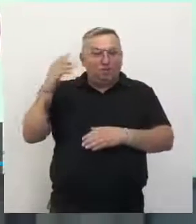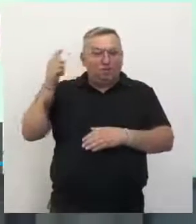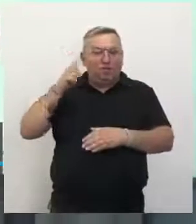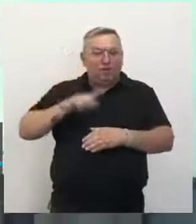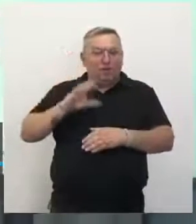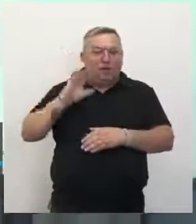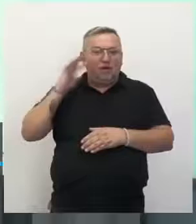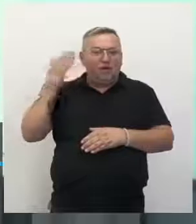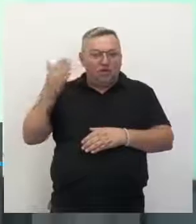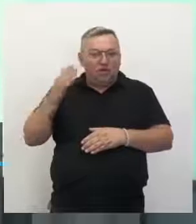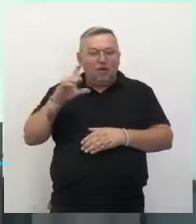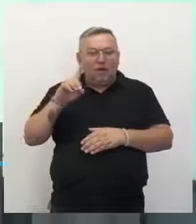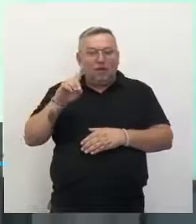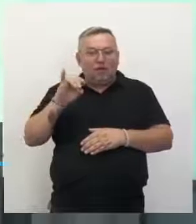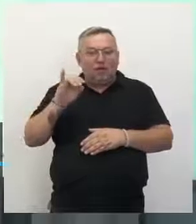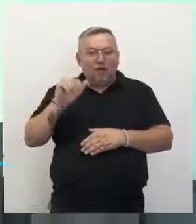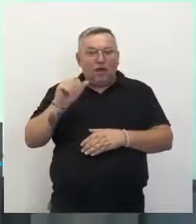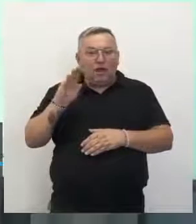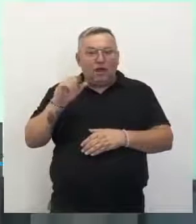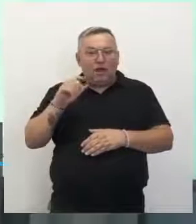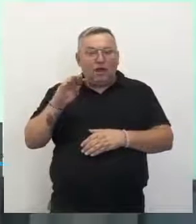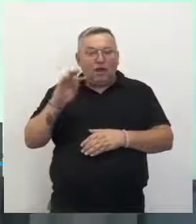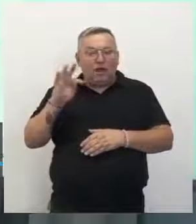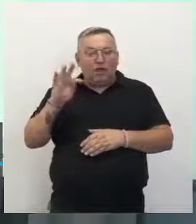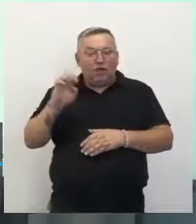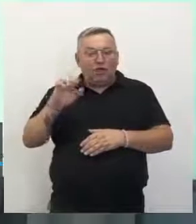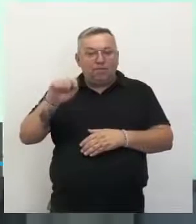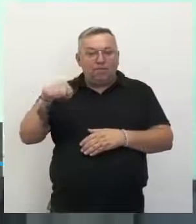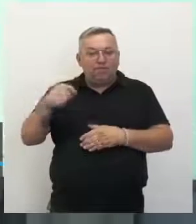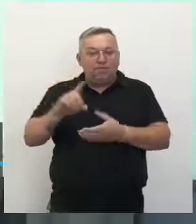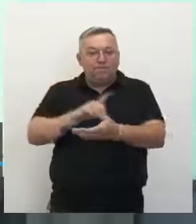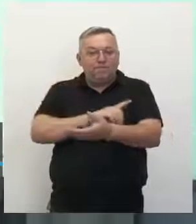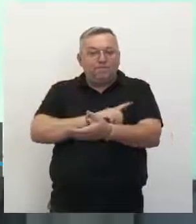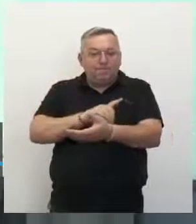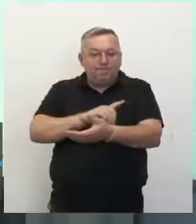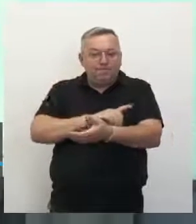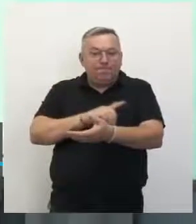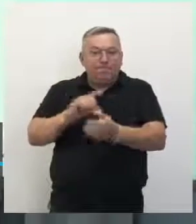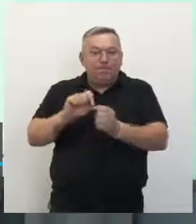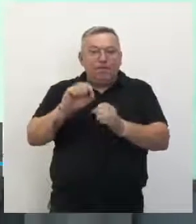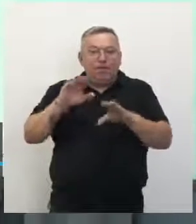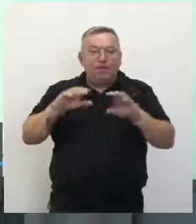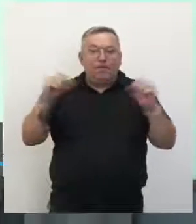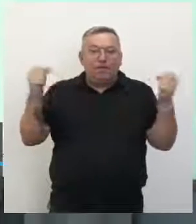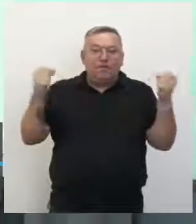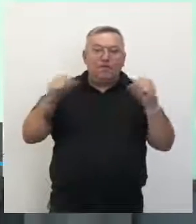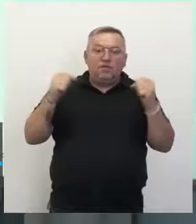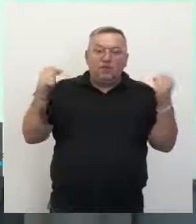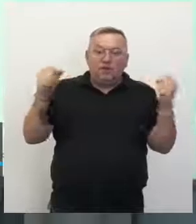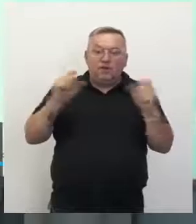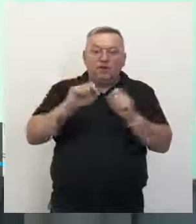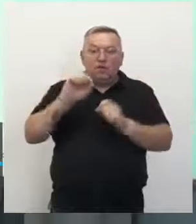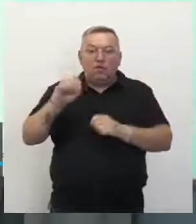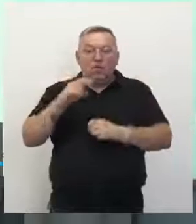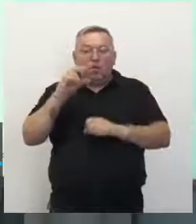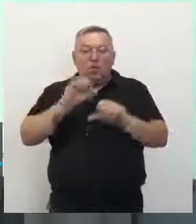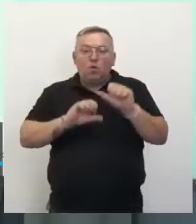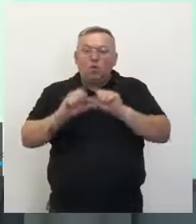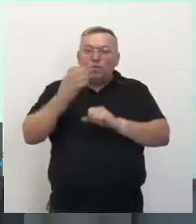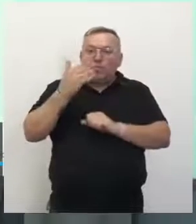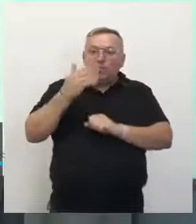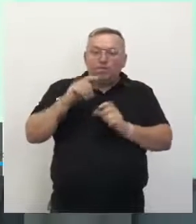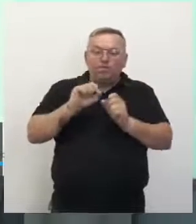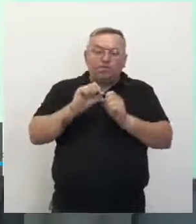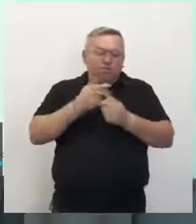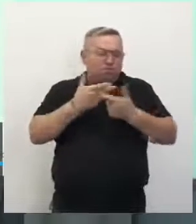aí, né? Aí alguns precisam usar insulina, outros resolvem só fazendo exercício físico, cada um, ou mudando a dieta e fazendo